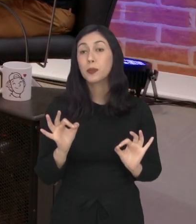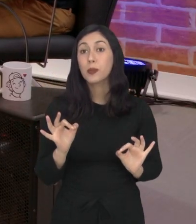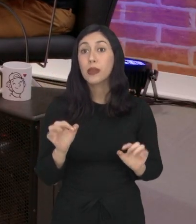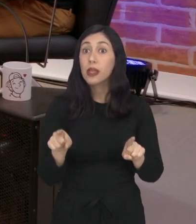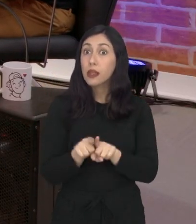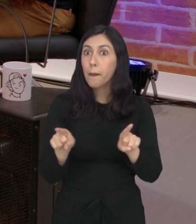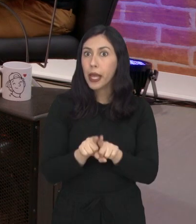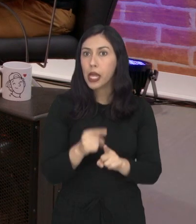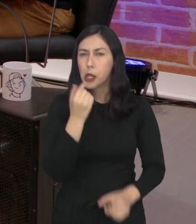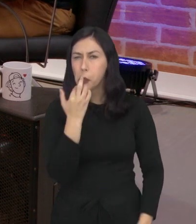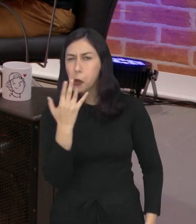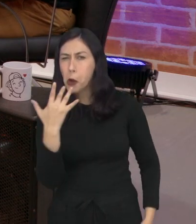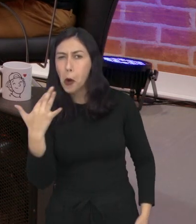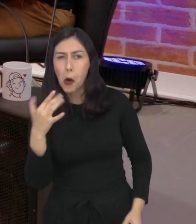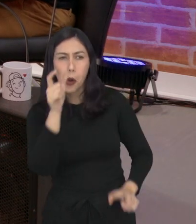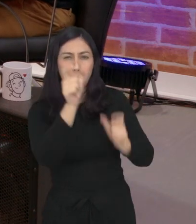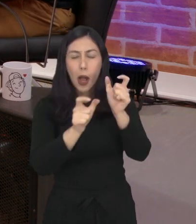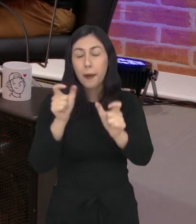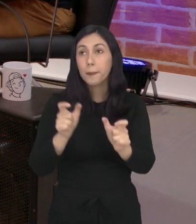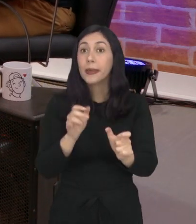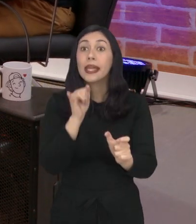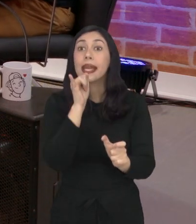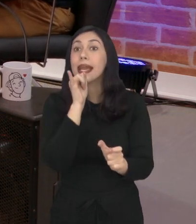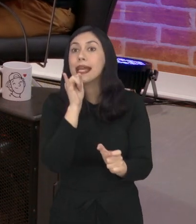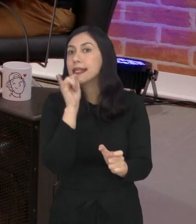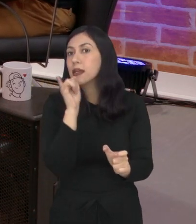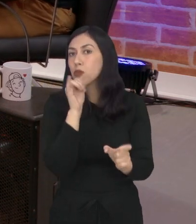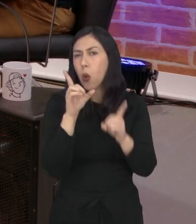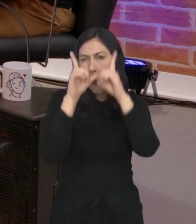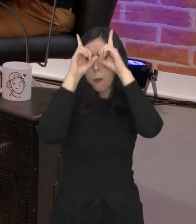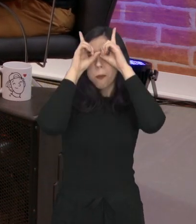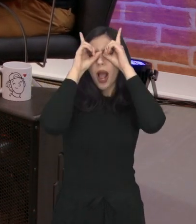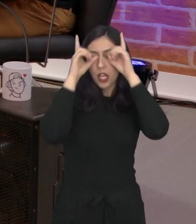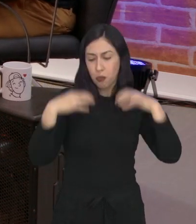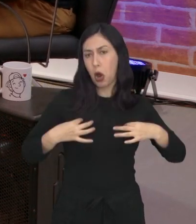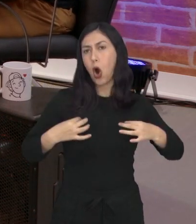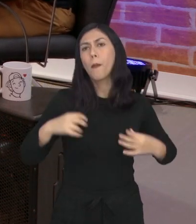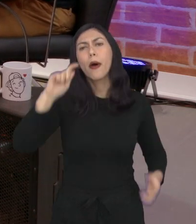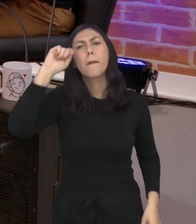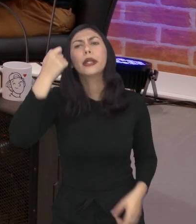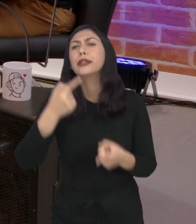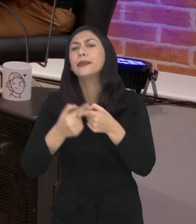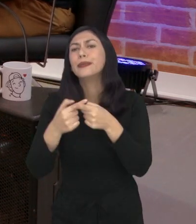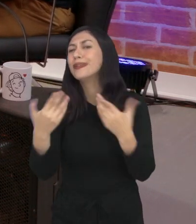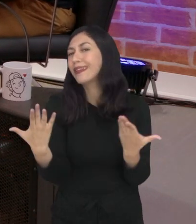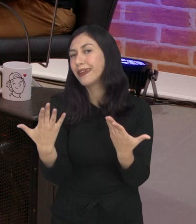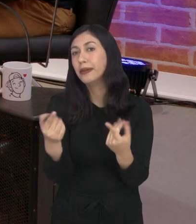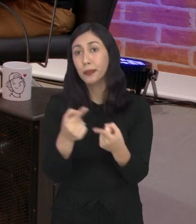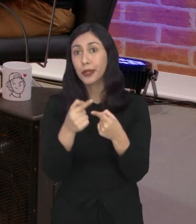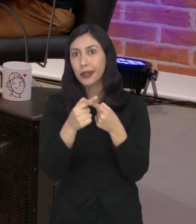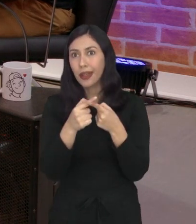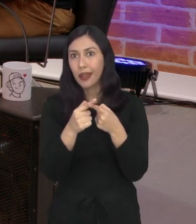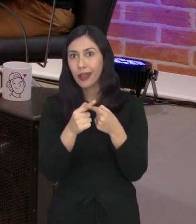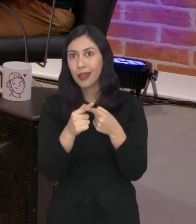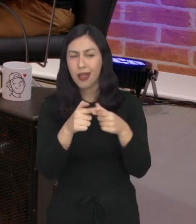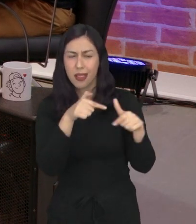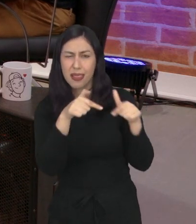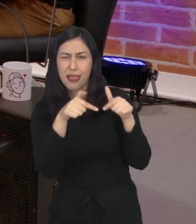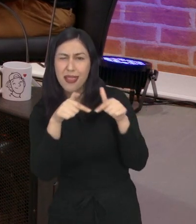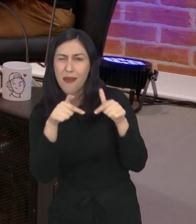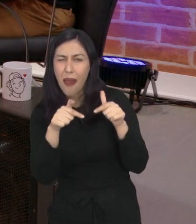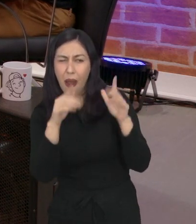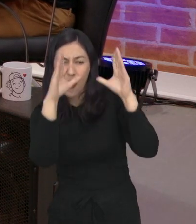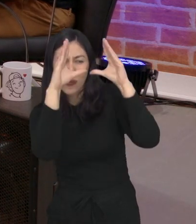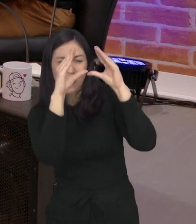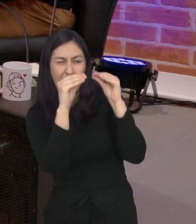até a questão das cores de personagem. Por exemplo, por que a roupa do Batman é preta? É justamente para ele se misturar na noite,